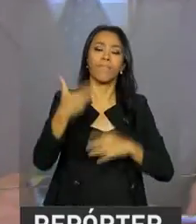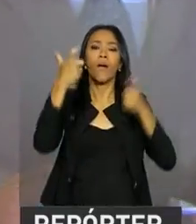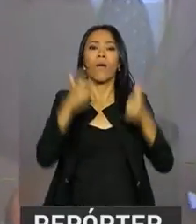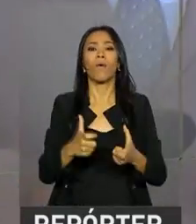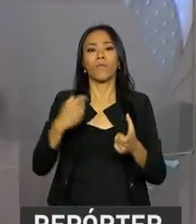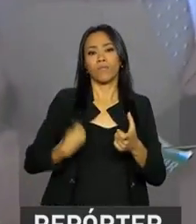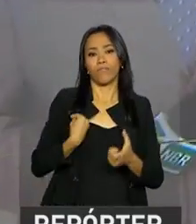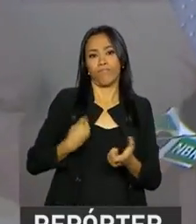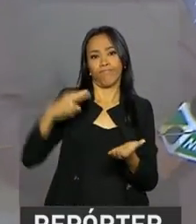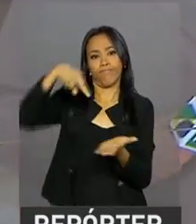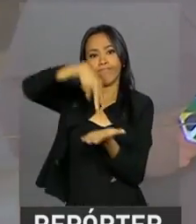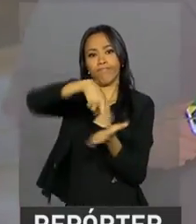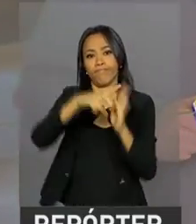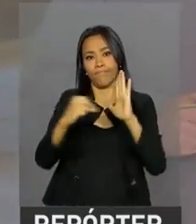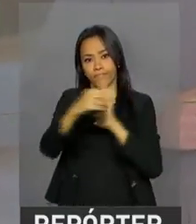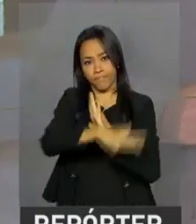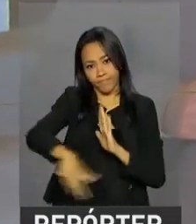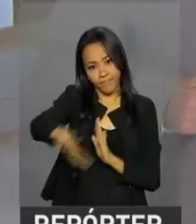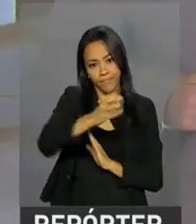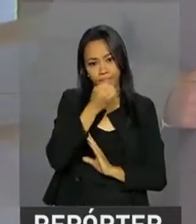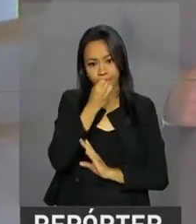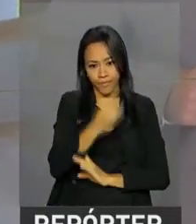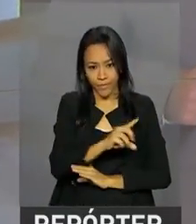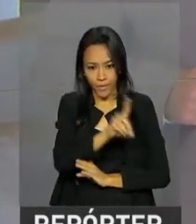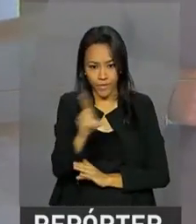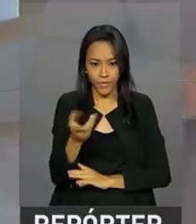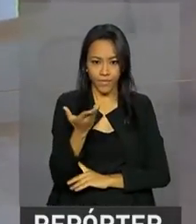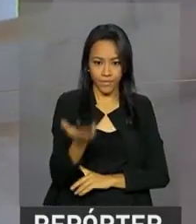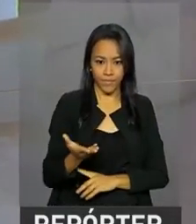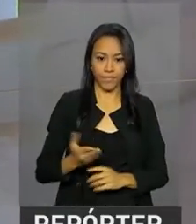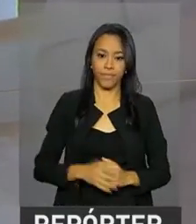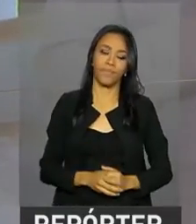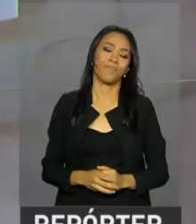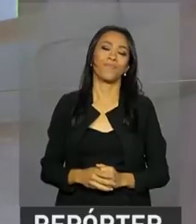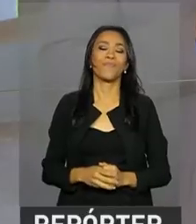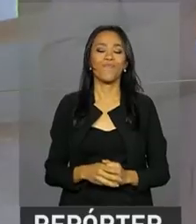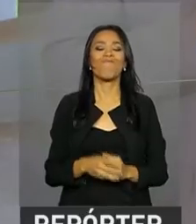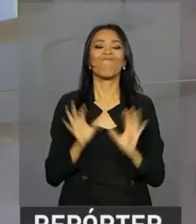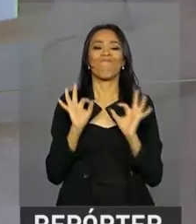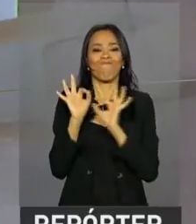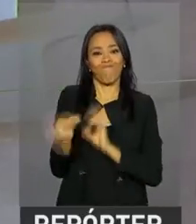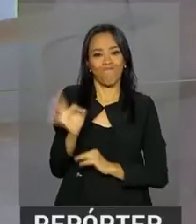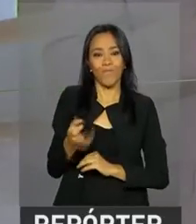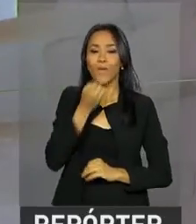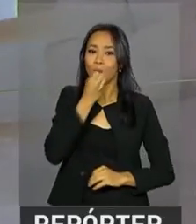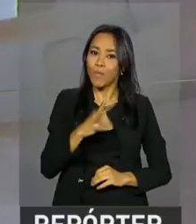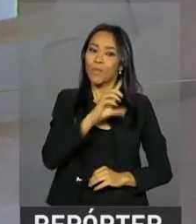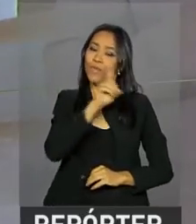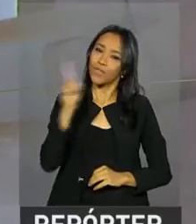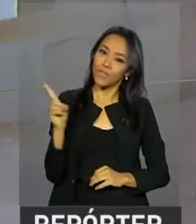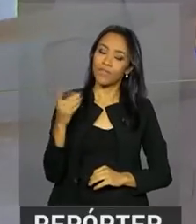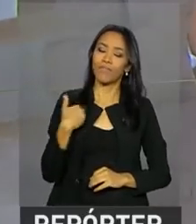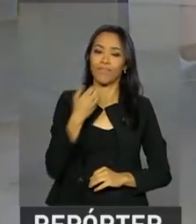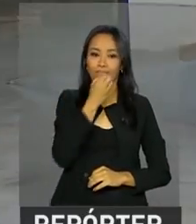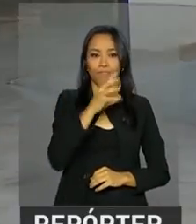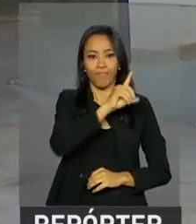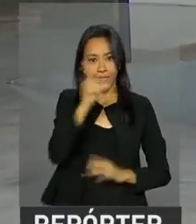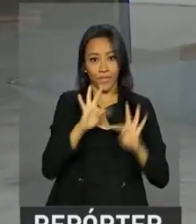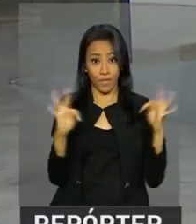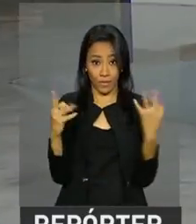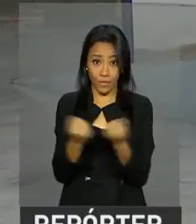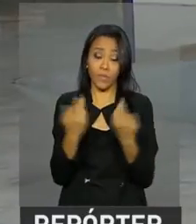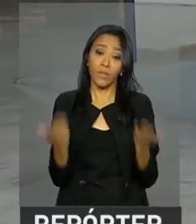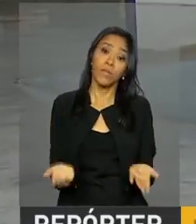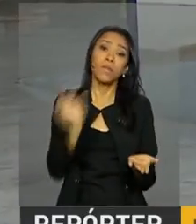palácio do planalto o jp bom dia pra você olhando exatamente onde a produzir também bom dia a todos o